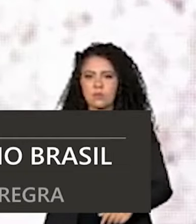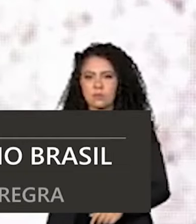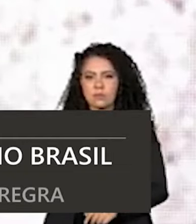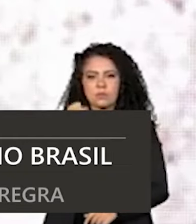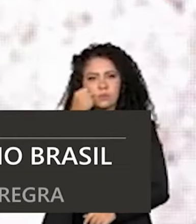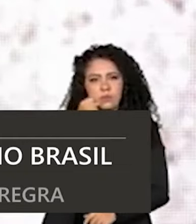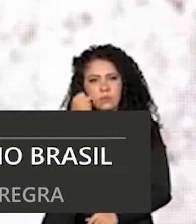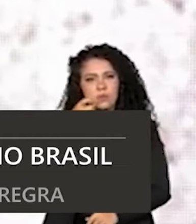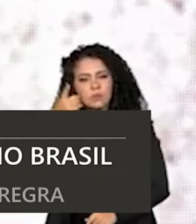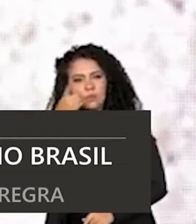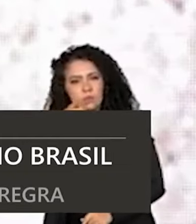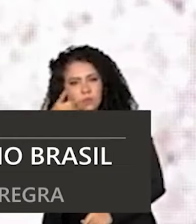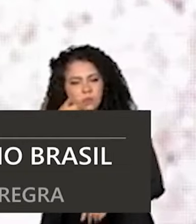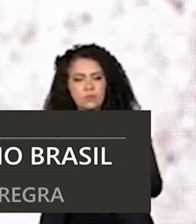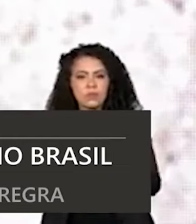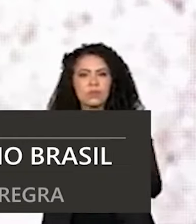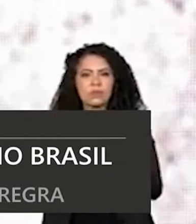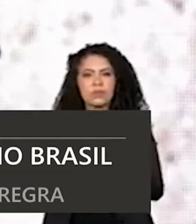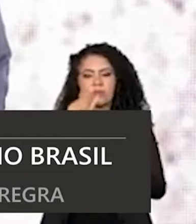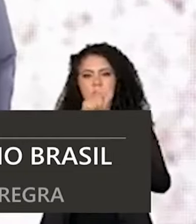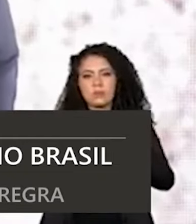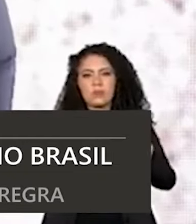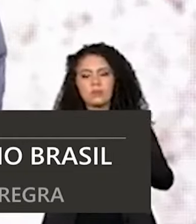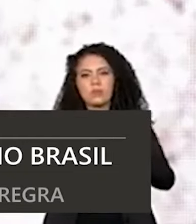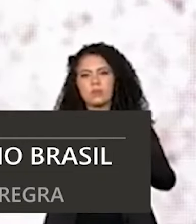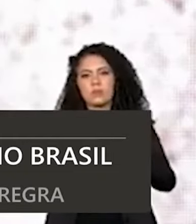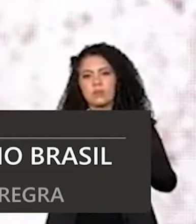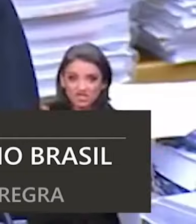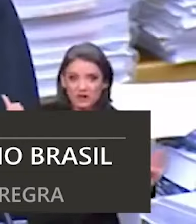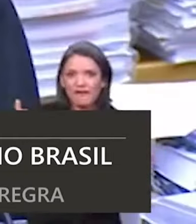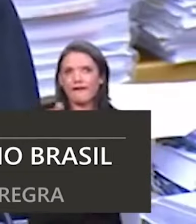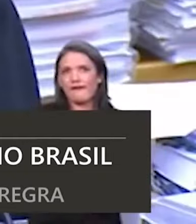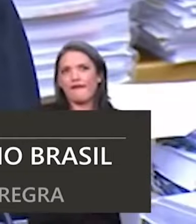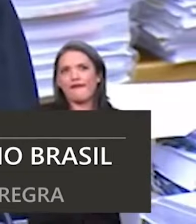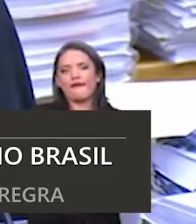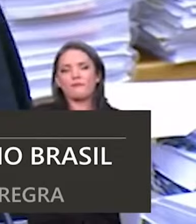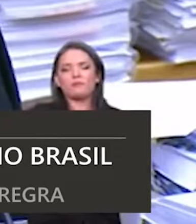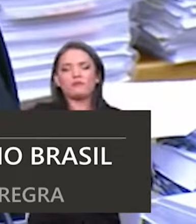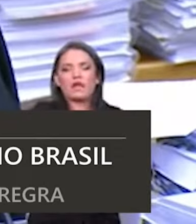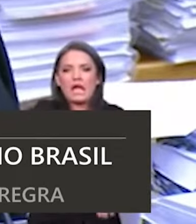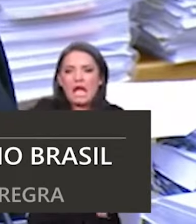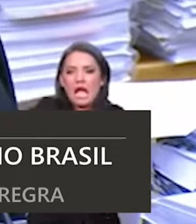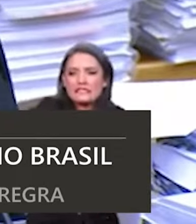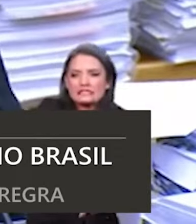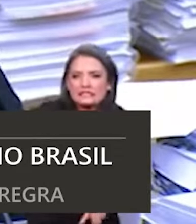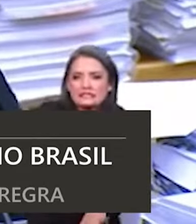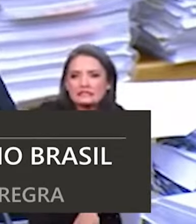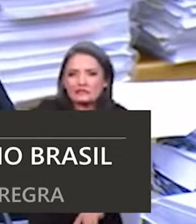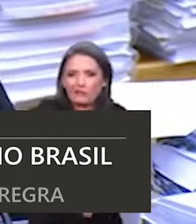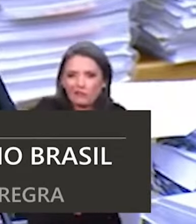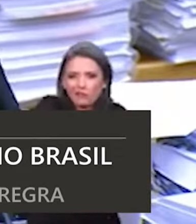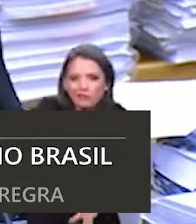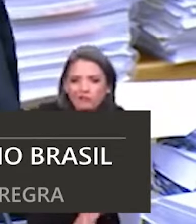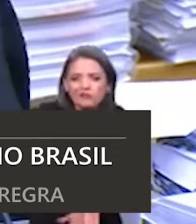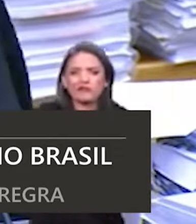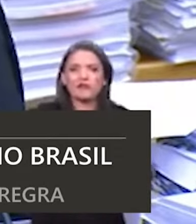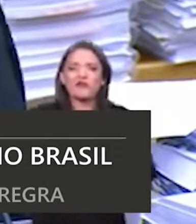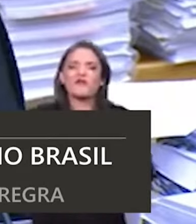norma impõe Barreiras que não estão previstas na lei e também não estão na Constituição Ana essa